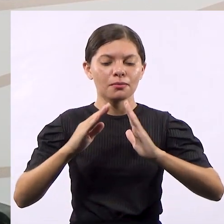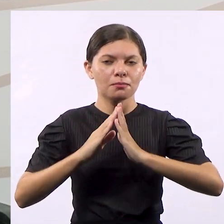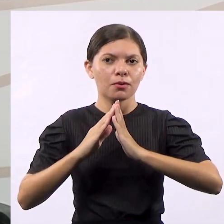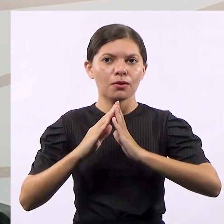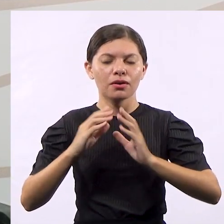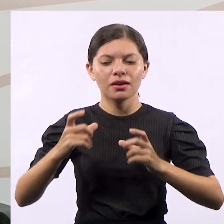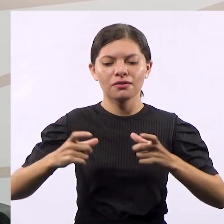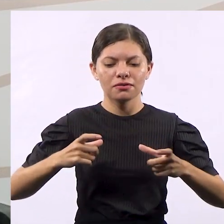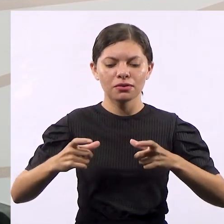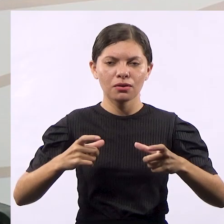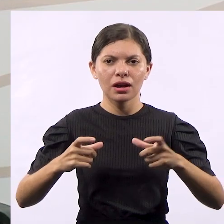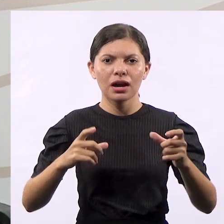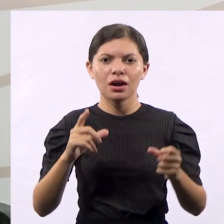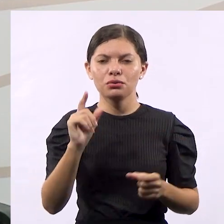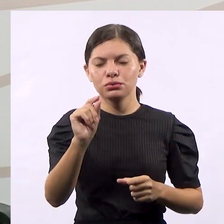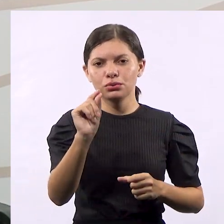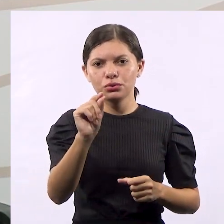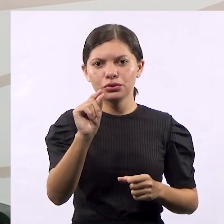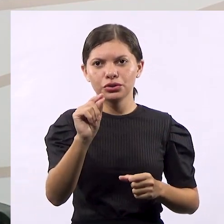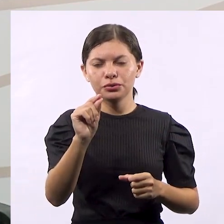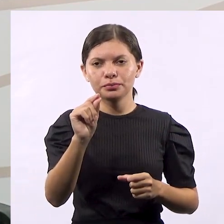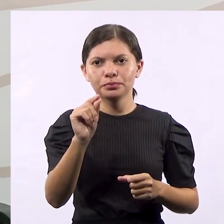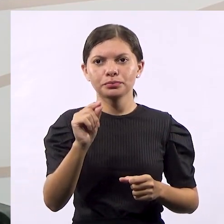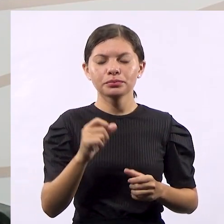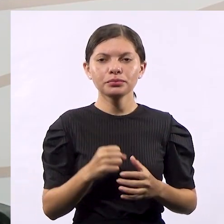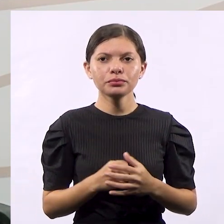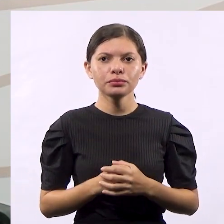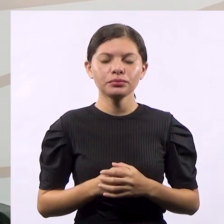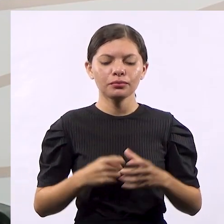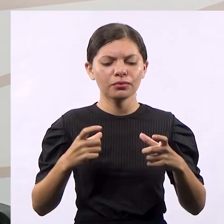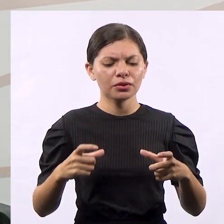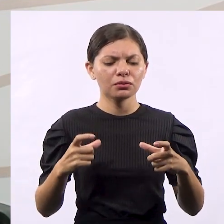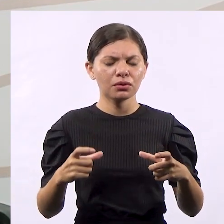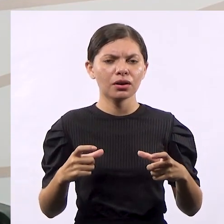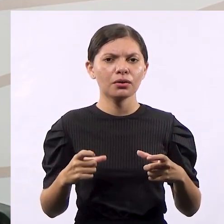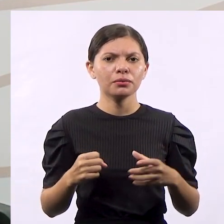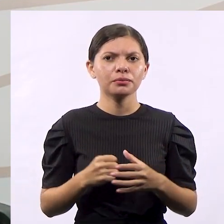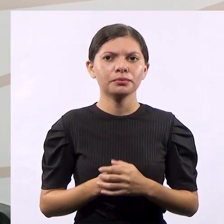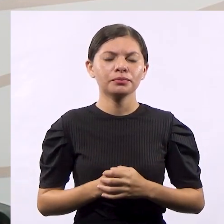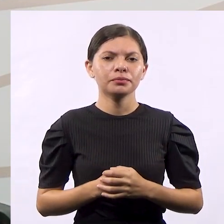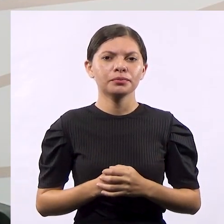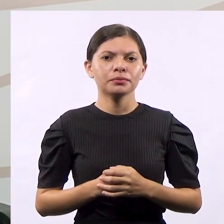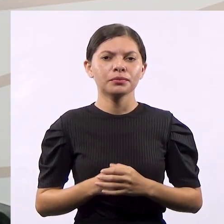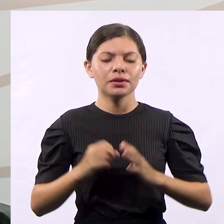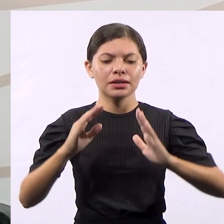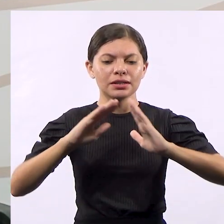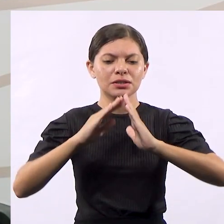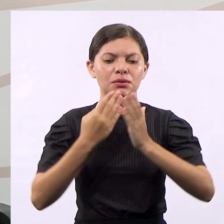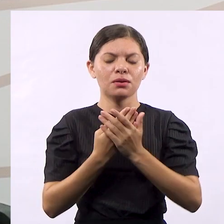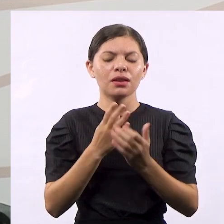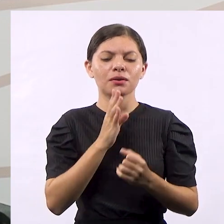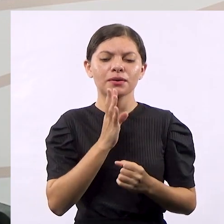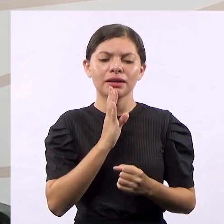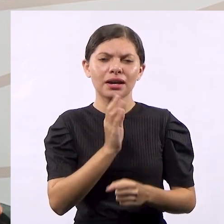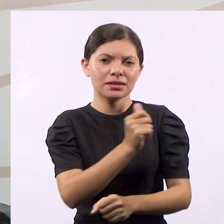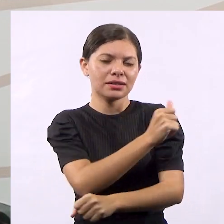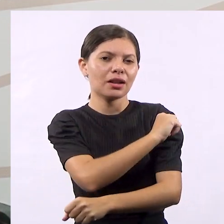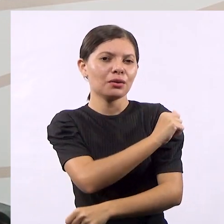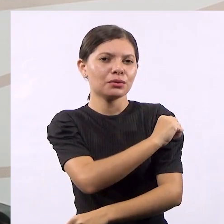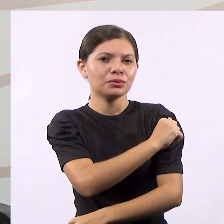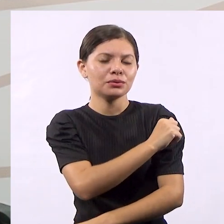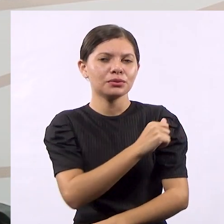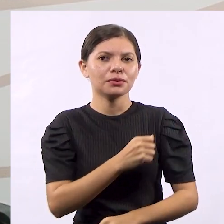rural. Então, a escola, de fato, conhece quem são esses alunos e quais são esses alunos. Então, assim, reconhecer os